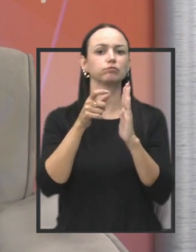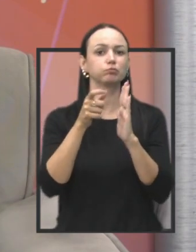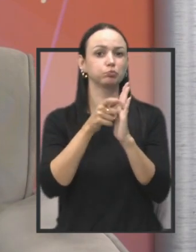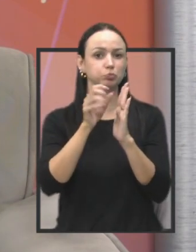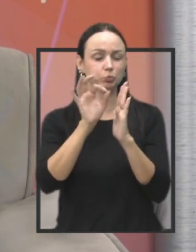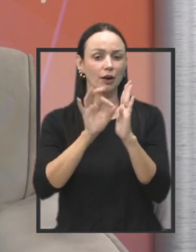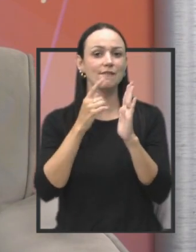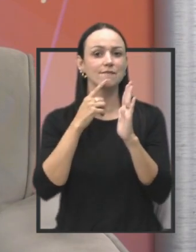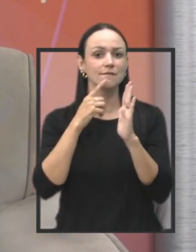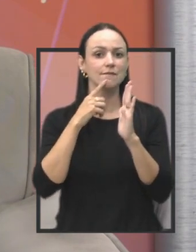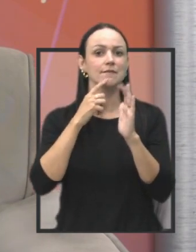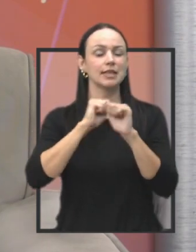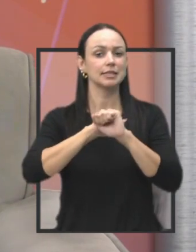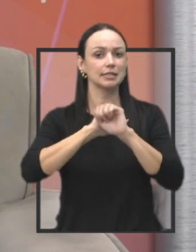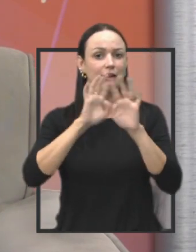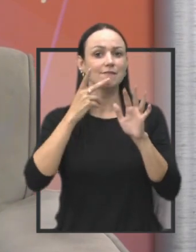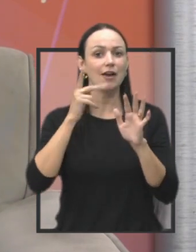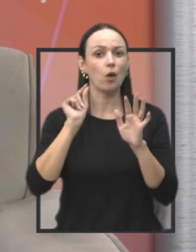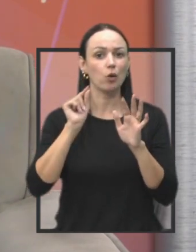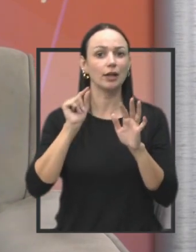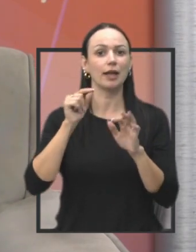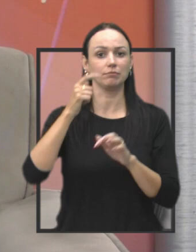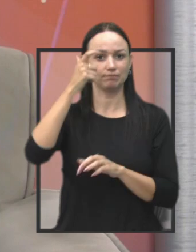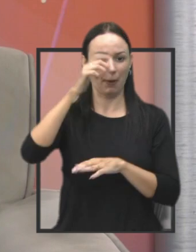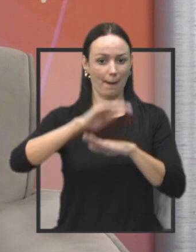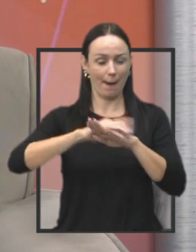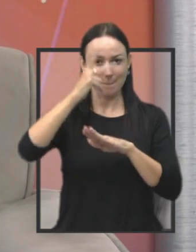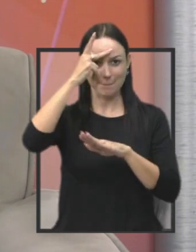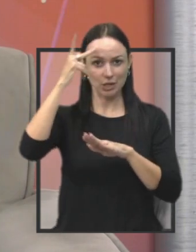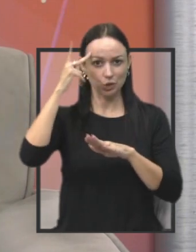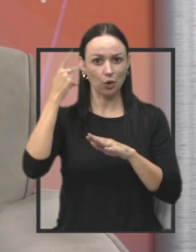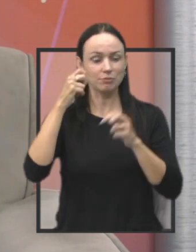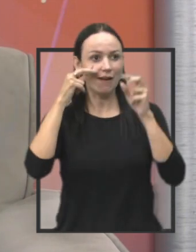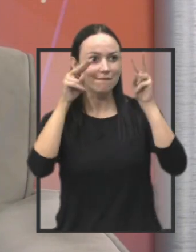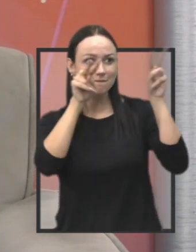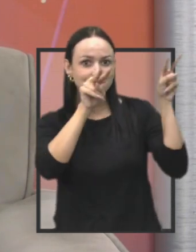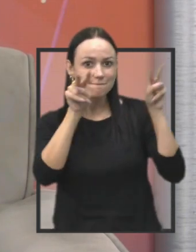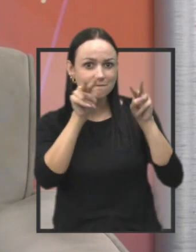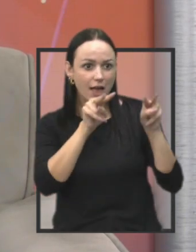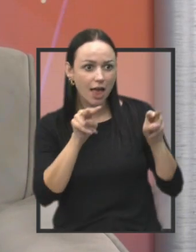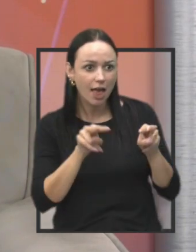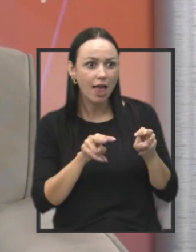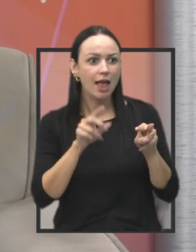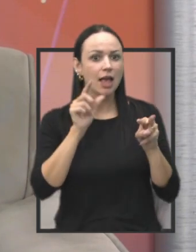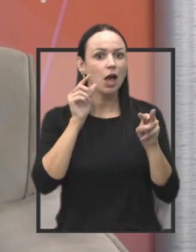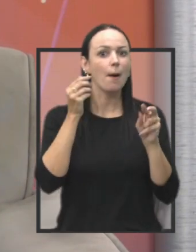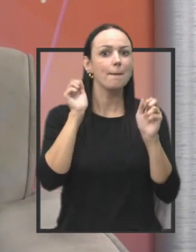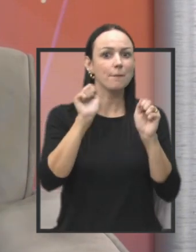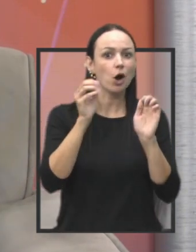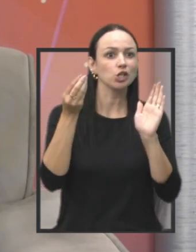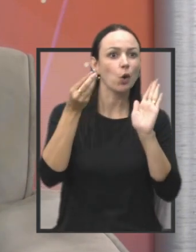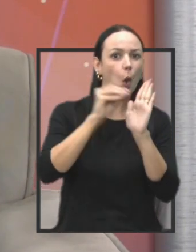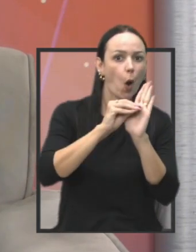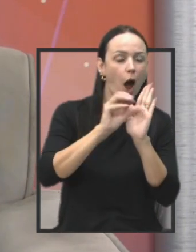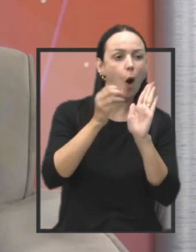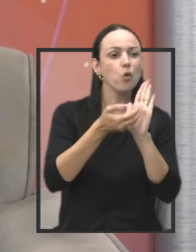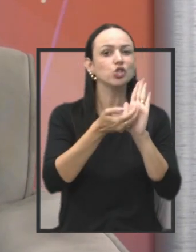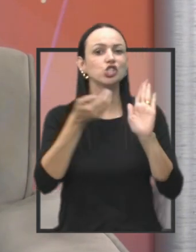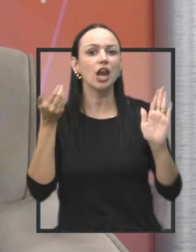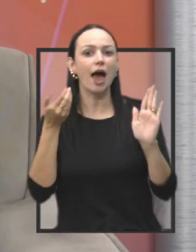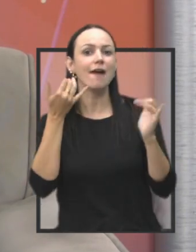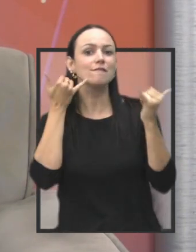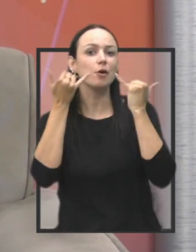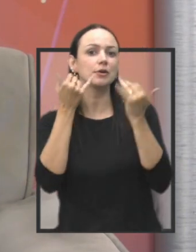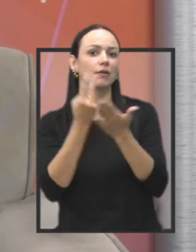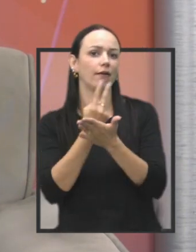ao contribuinte excluir, alterar ou acrescentar qualquer tipo de informação. Isso é a responsabilidade do